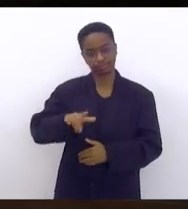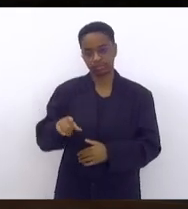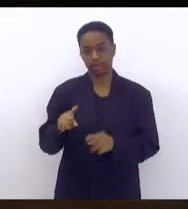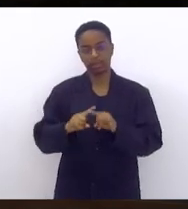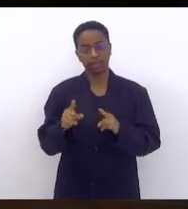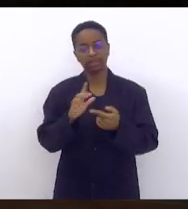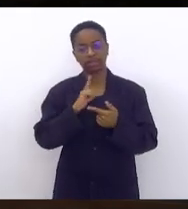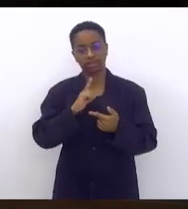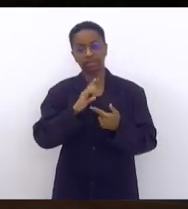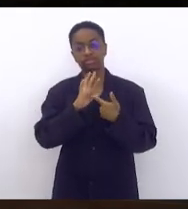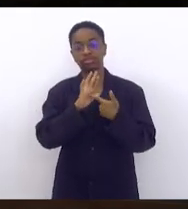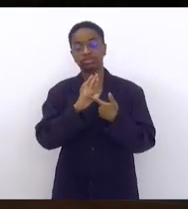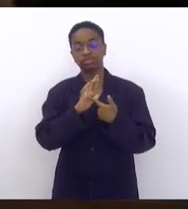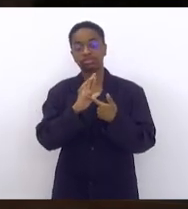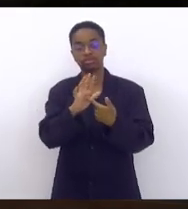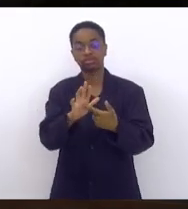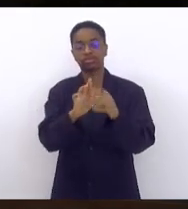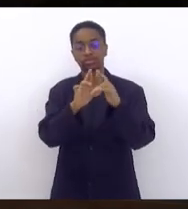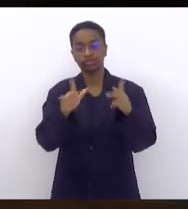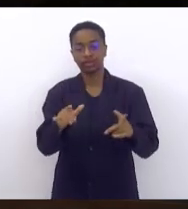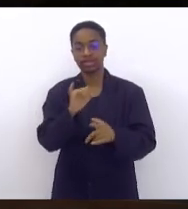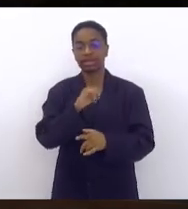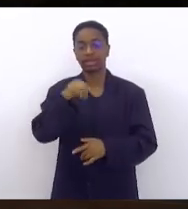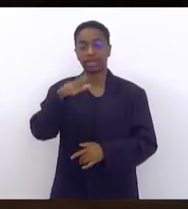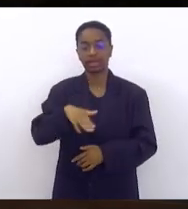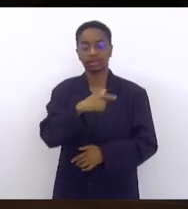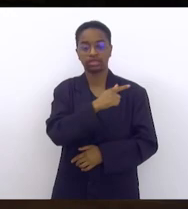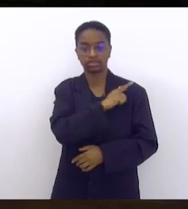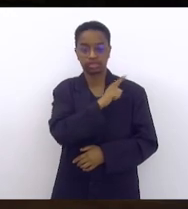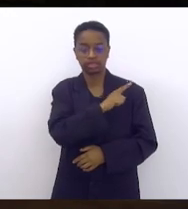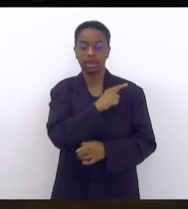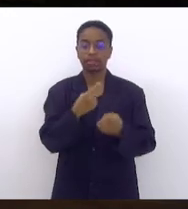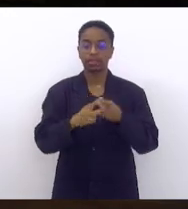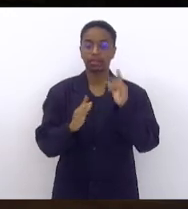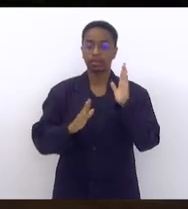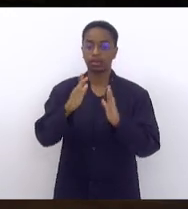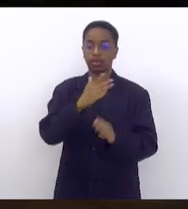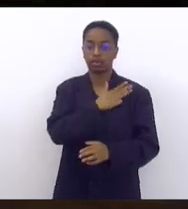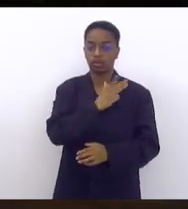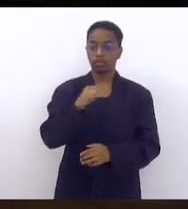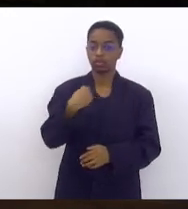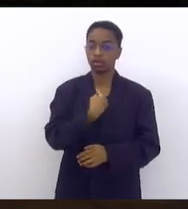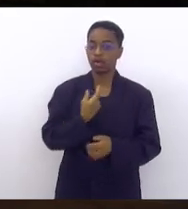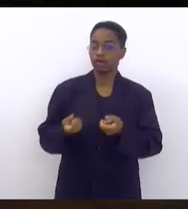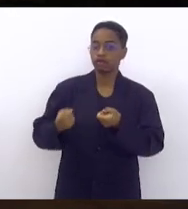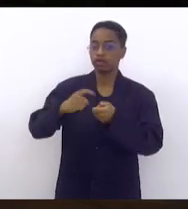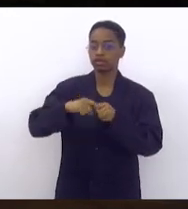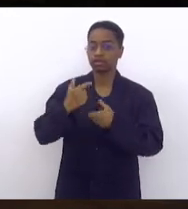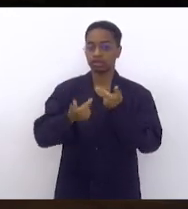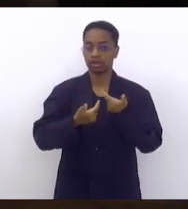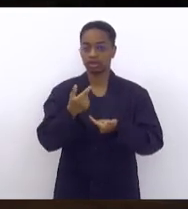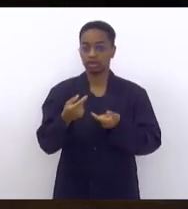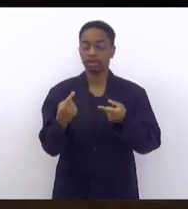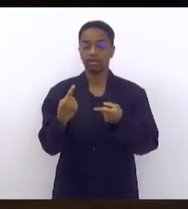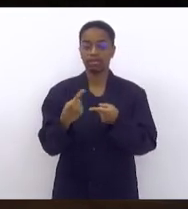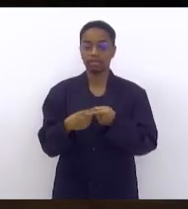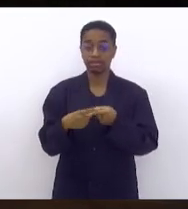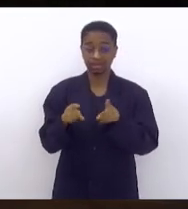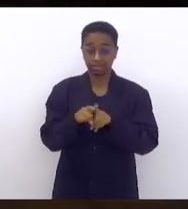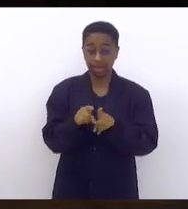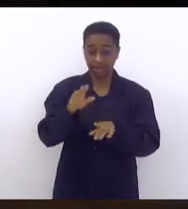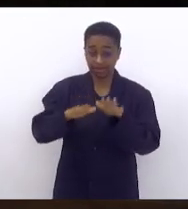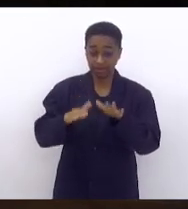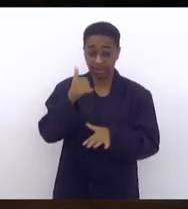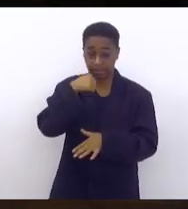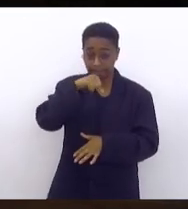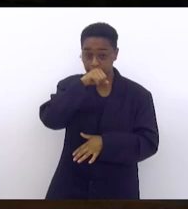faz a gestão pública. No governo Lula tivemos a nossa volta ao trabalho, nem a nossa mãe, que geralmente é quem mais nos ama, às vezes até